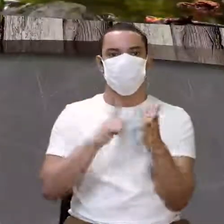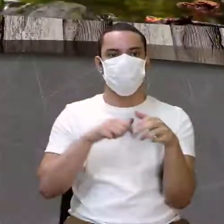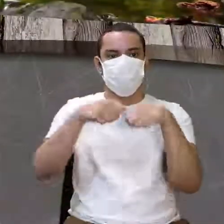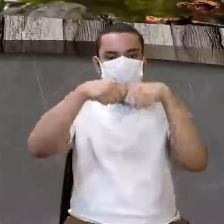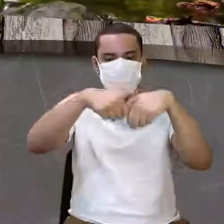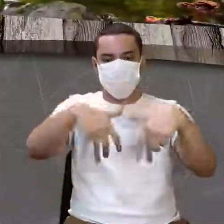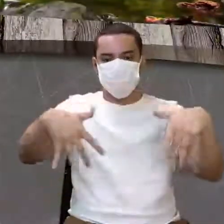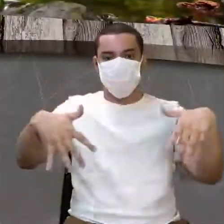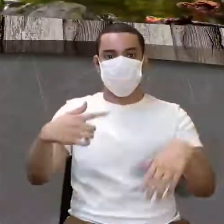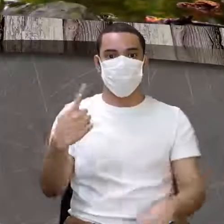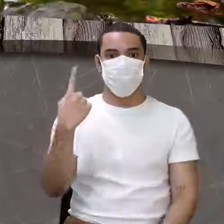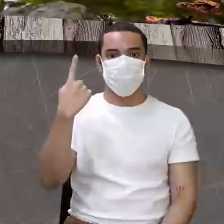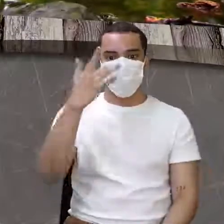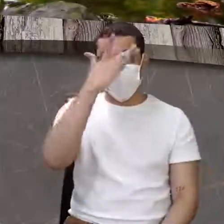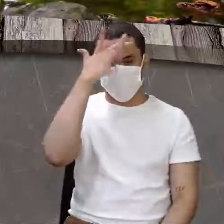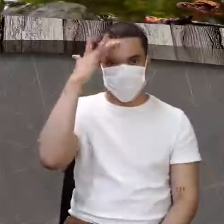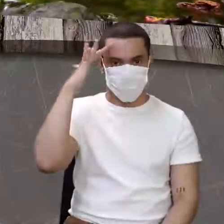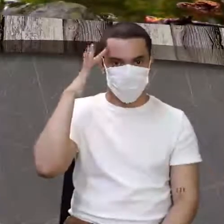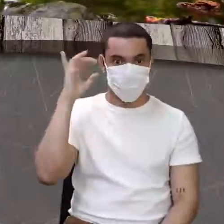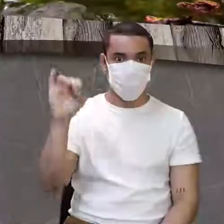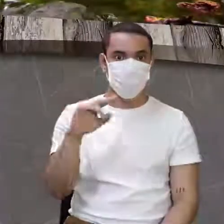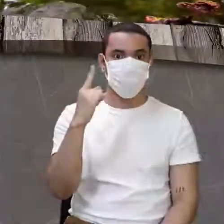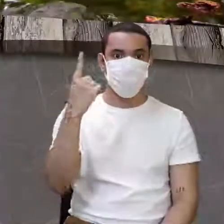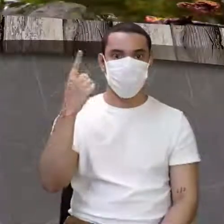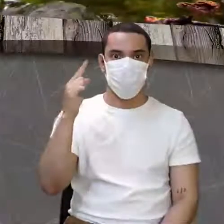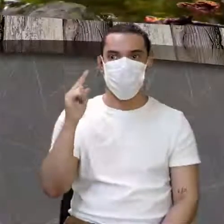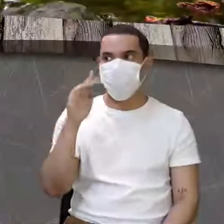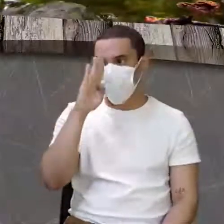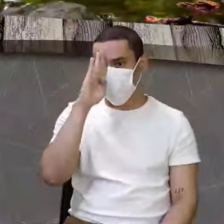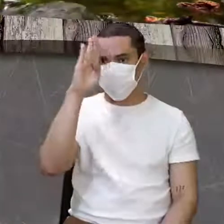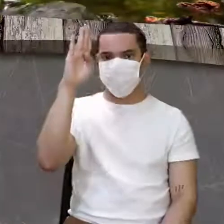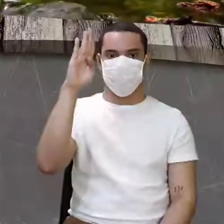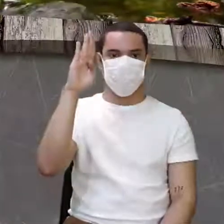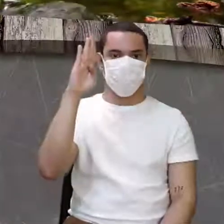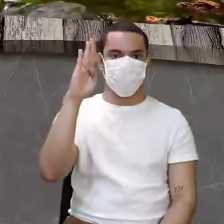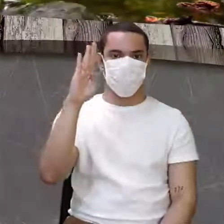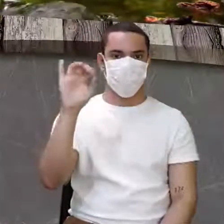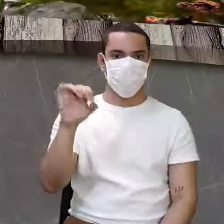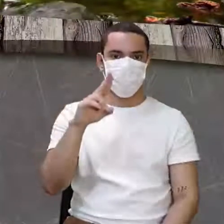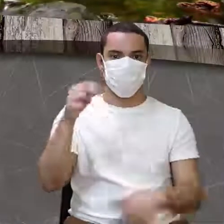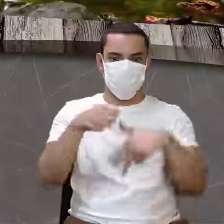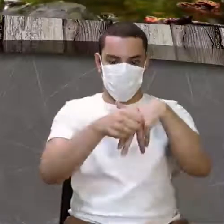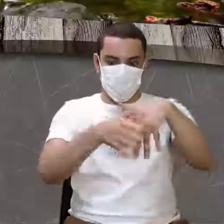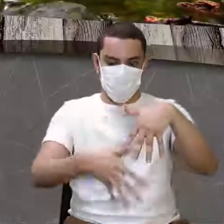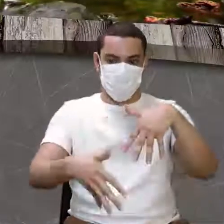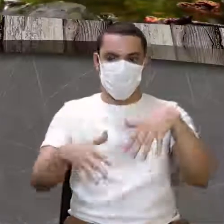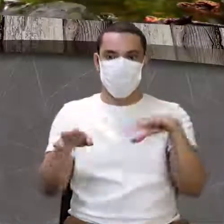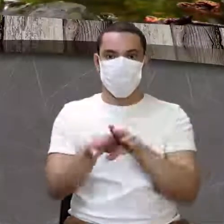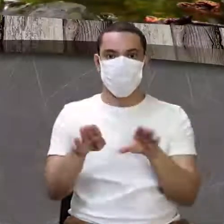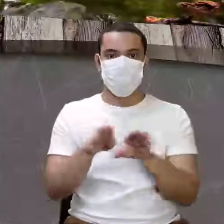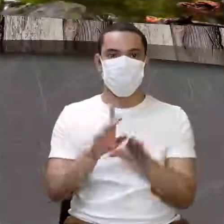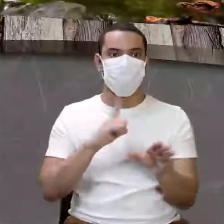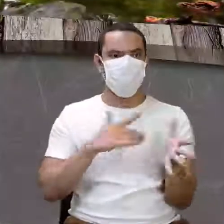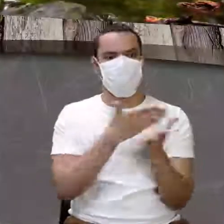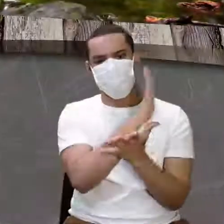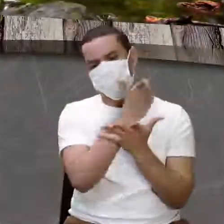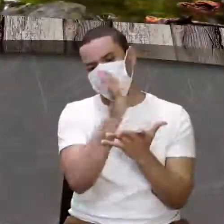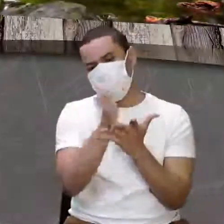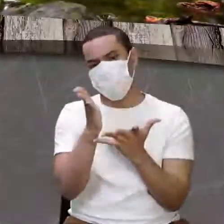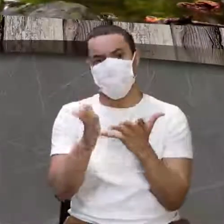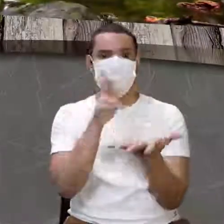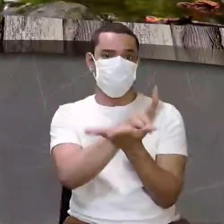tudo, tem um ancestral aqui, ou um ponto, né, uma raiz, e daqui ramifica-se